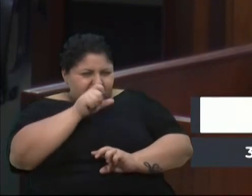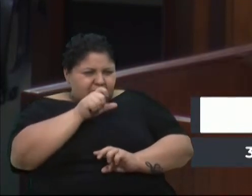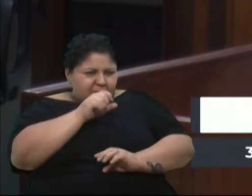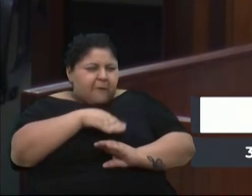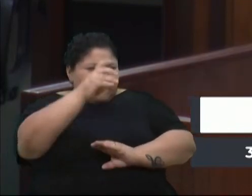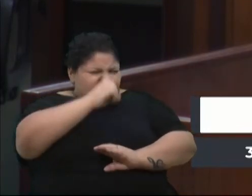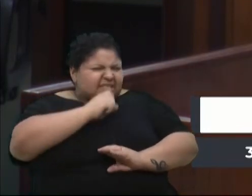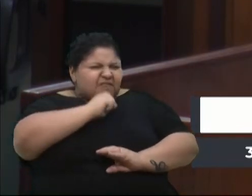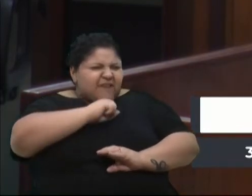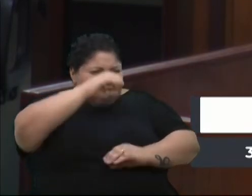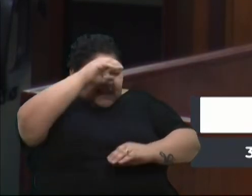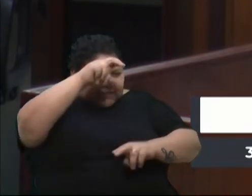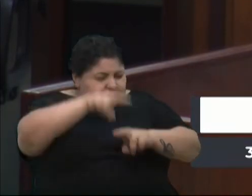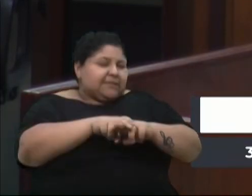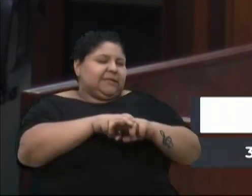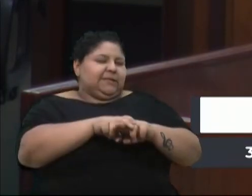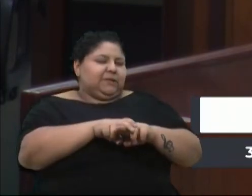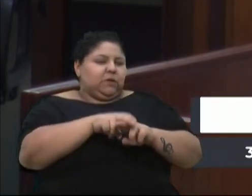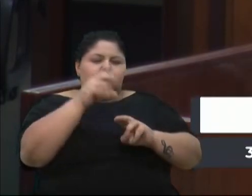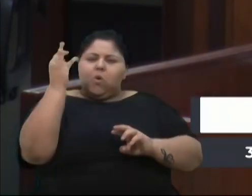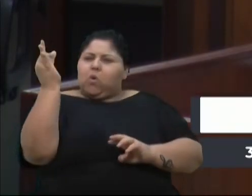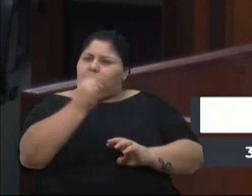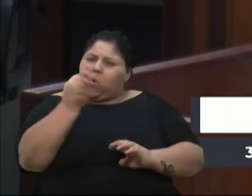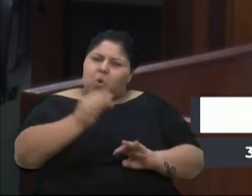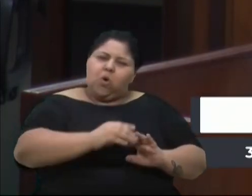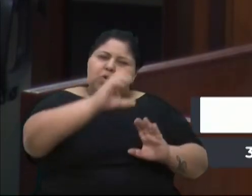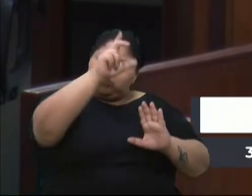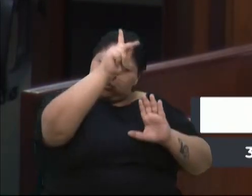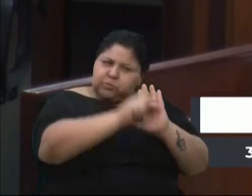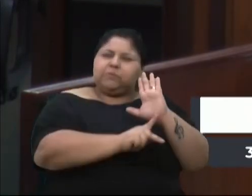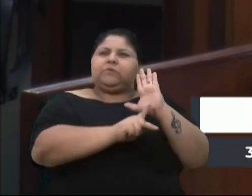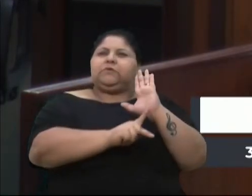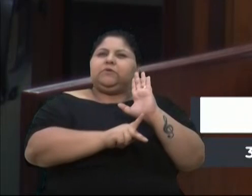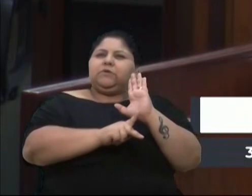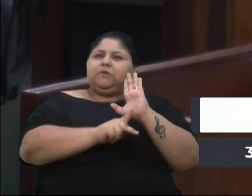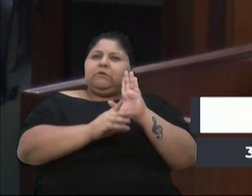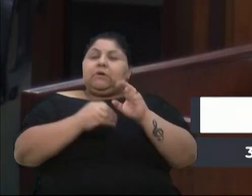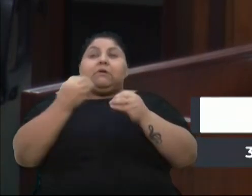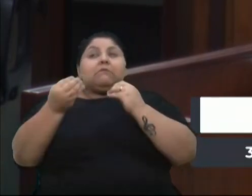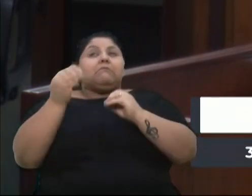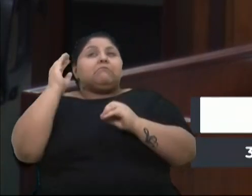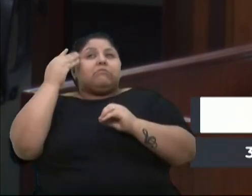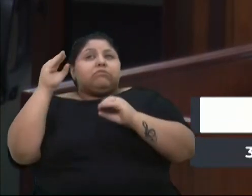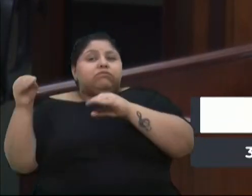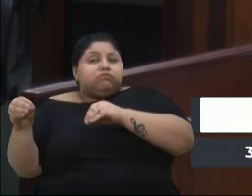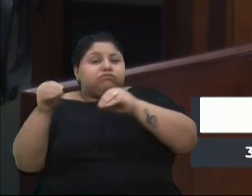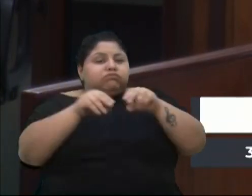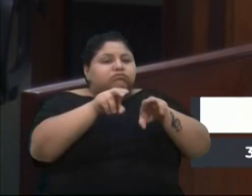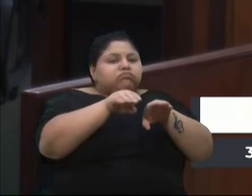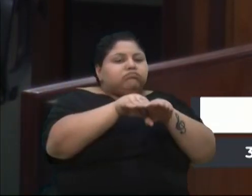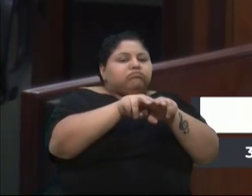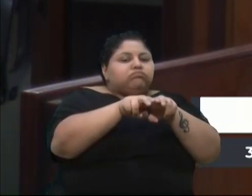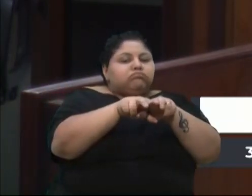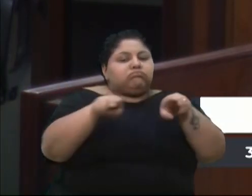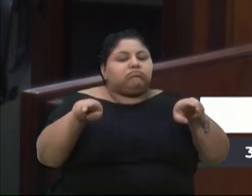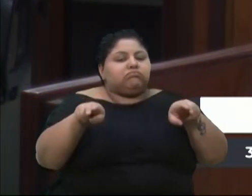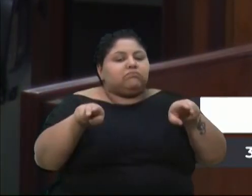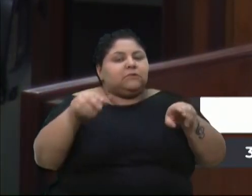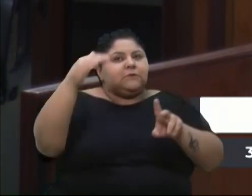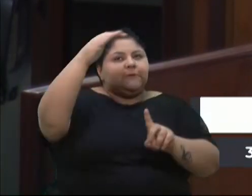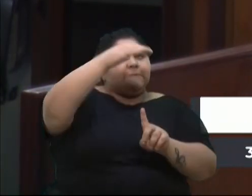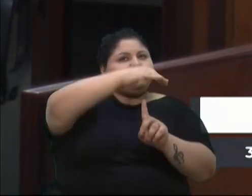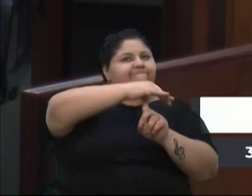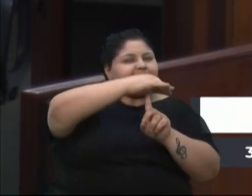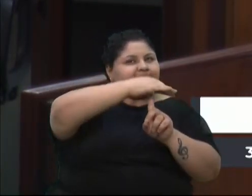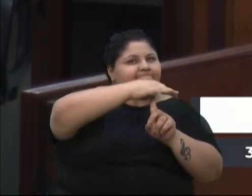para o prefeito municipal fazer aí, então, quem sabe colocar banco nas paradas de ônibus aí com o prefeito